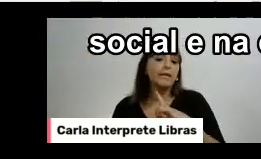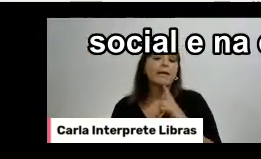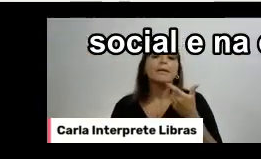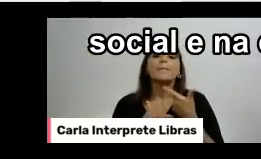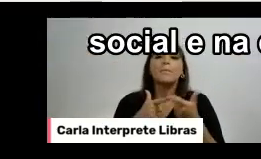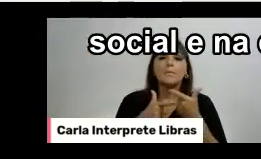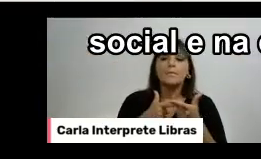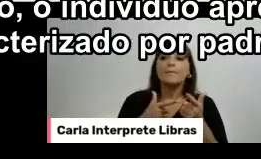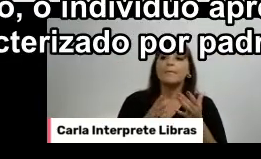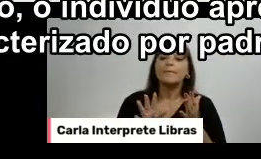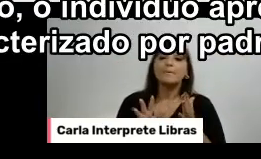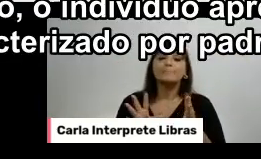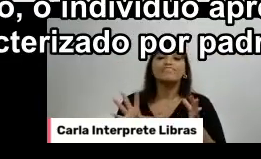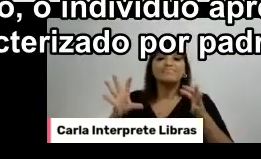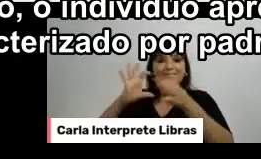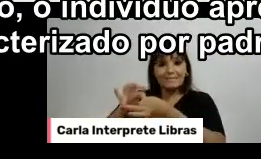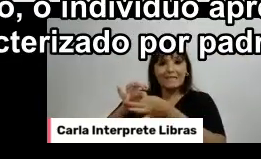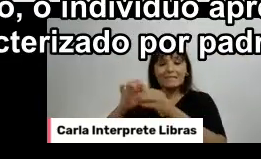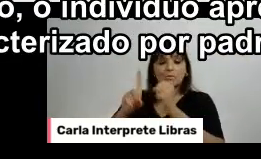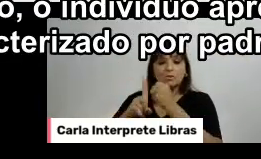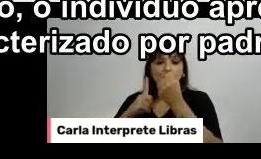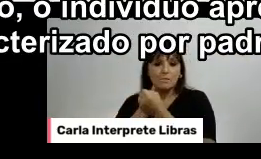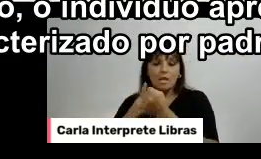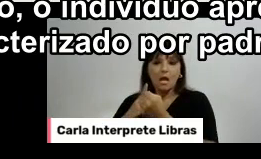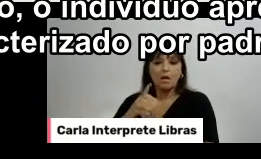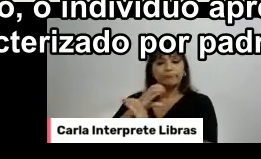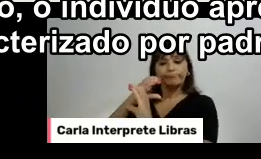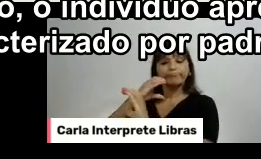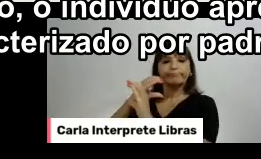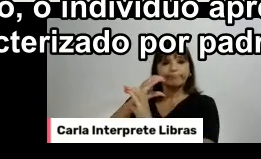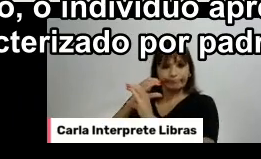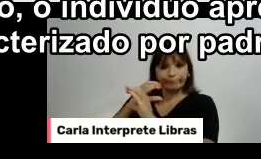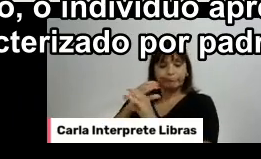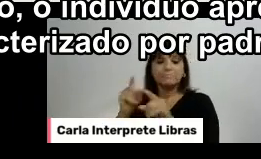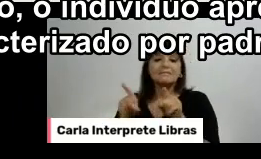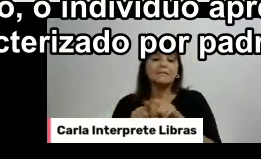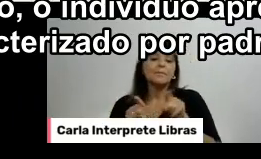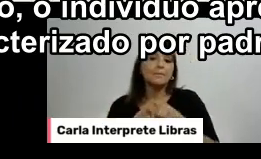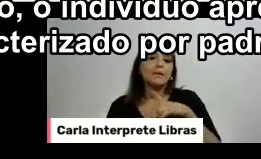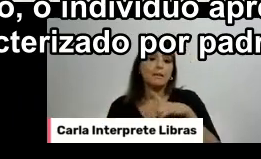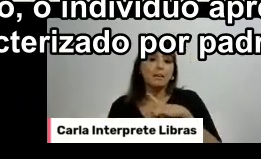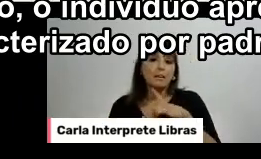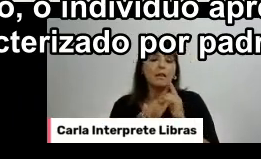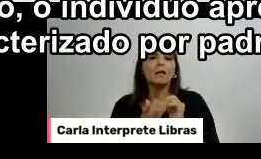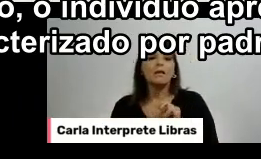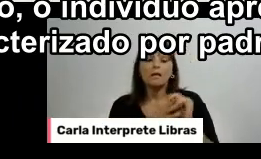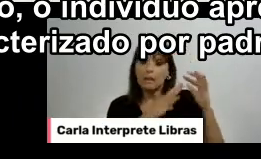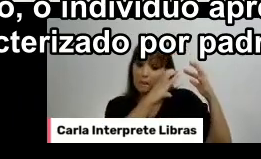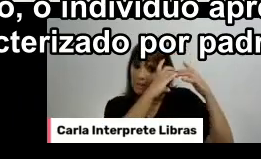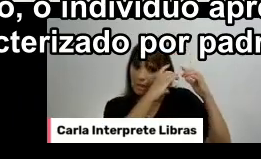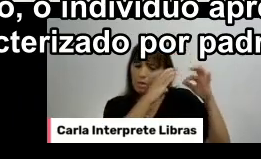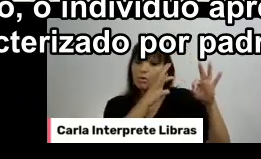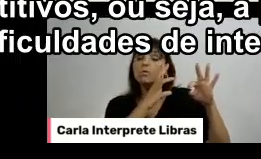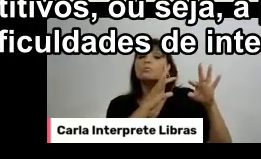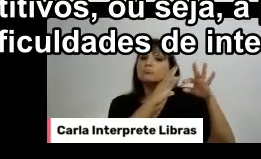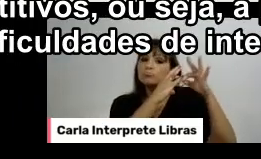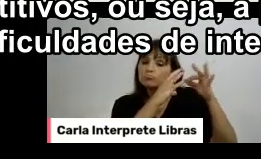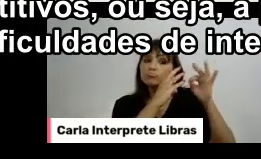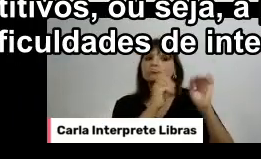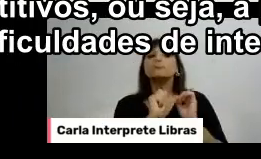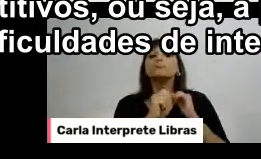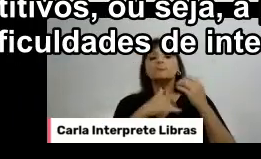na comunicação. Além disso, o indivíduo apresenta neurodesenvolvimento caracterizado por padrões de